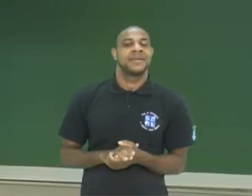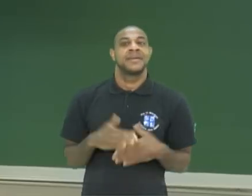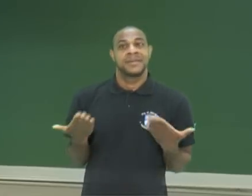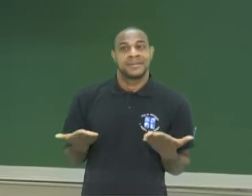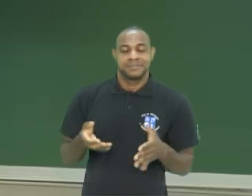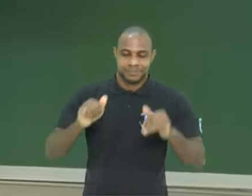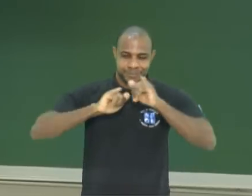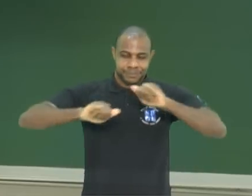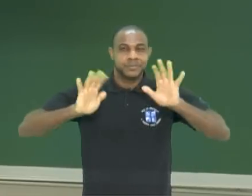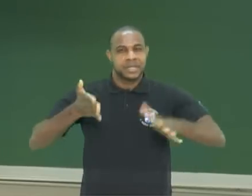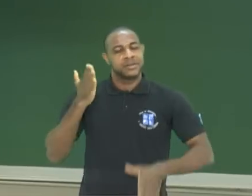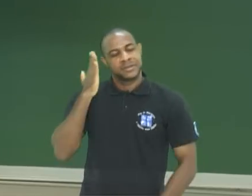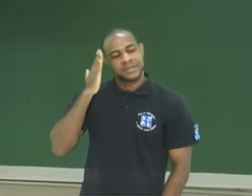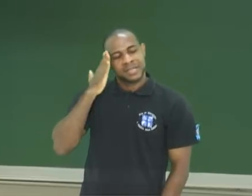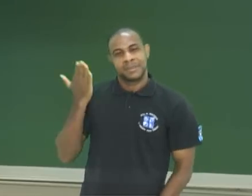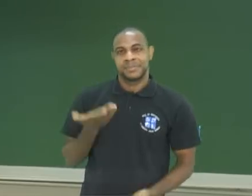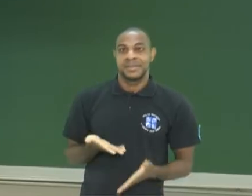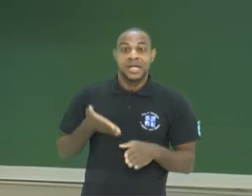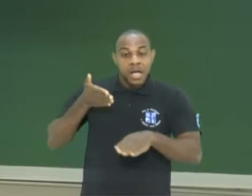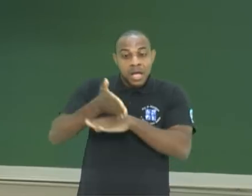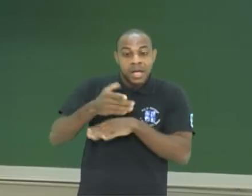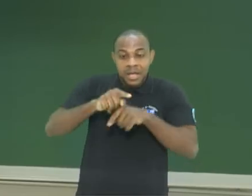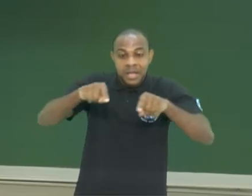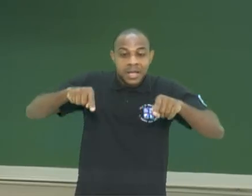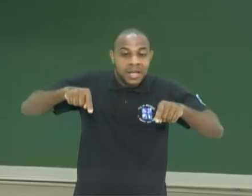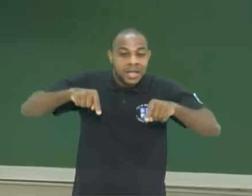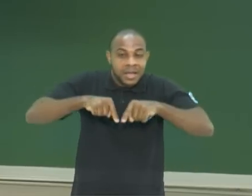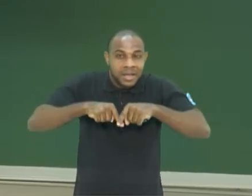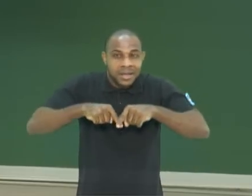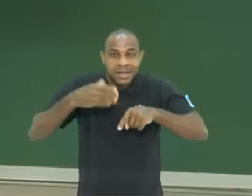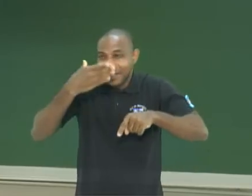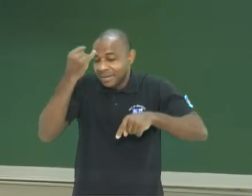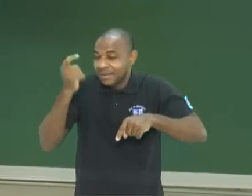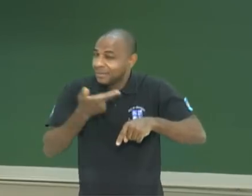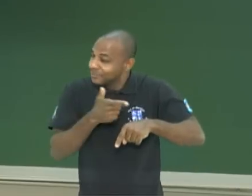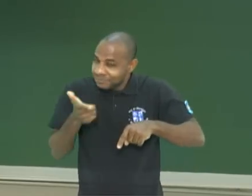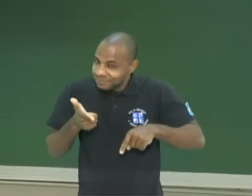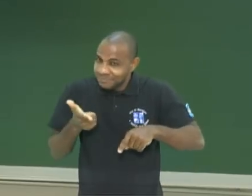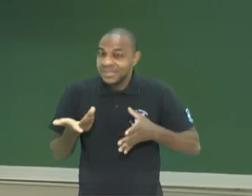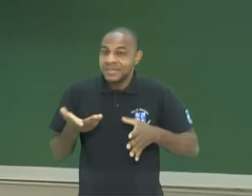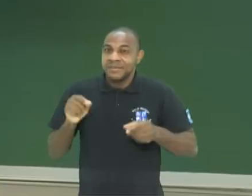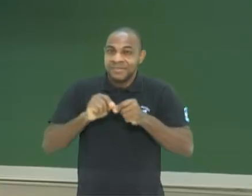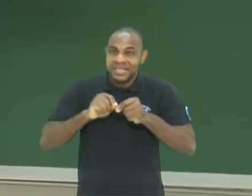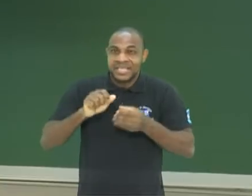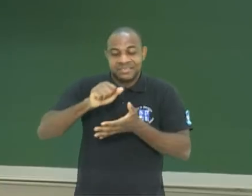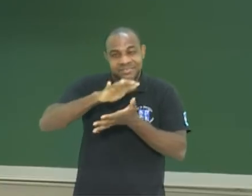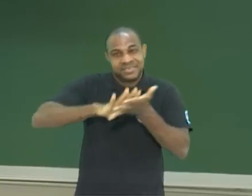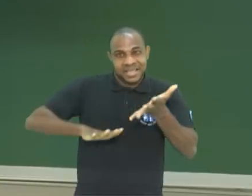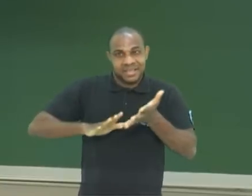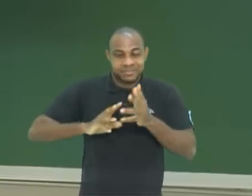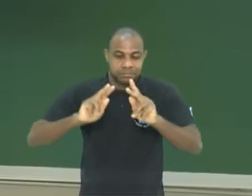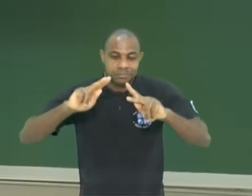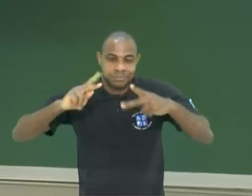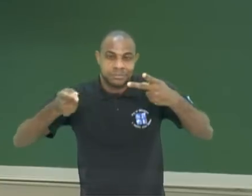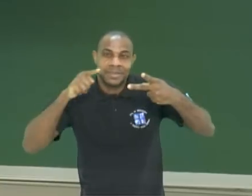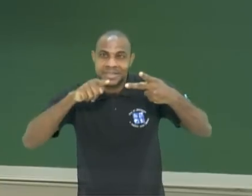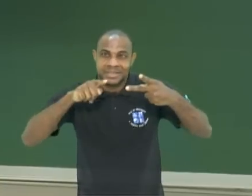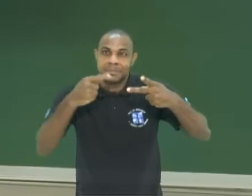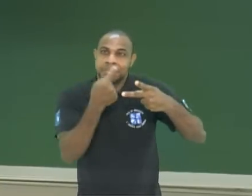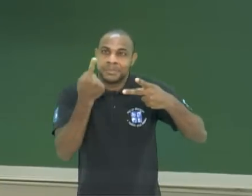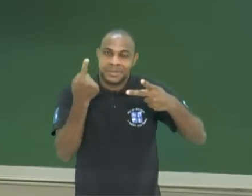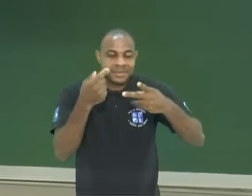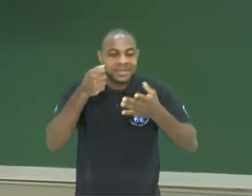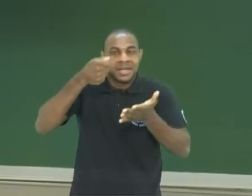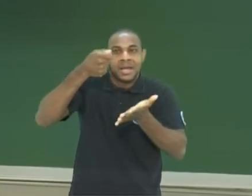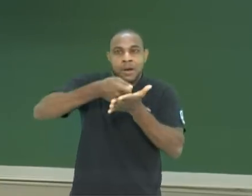vocês já conhecem, não esqueçam de entrar no Class, fazer a atividade que ali está postada, para além de você garantir a sua